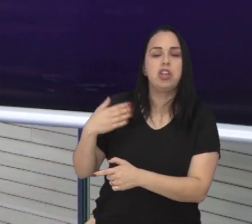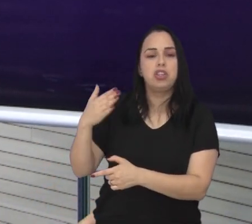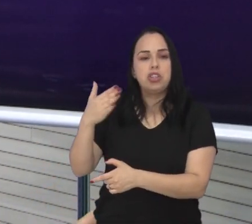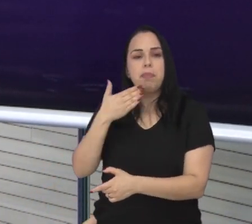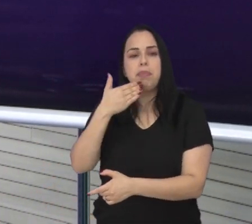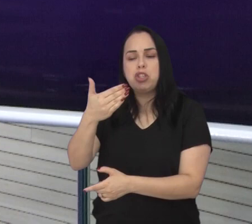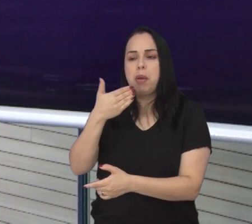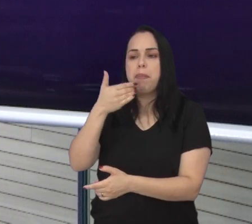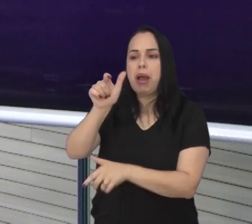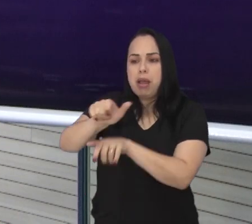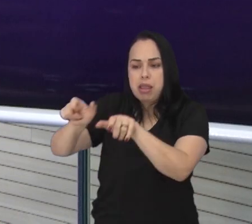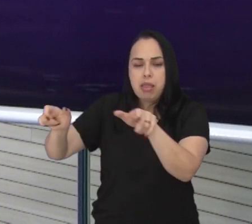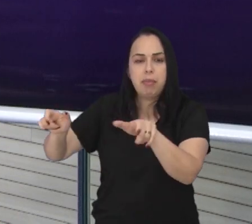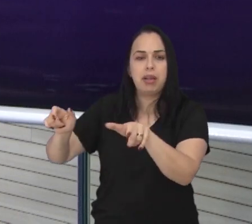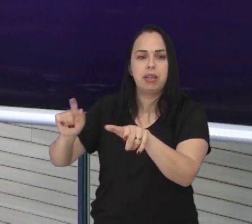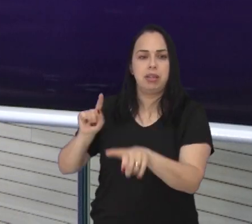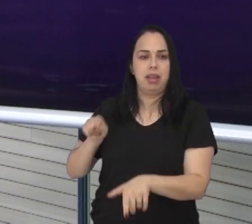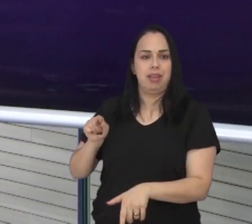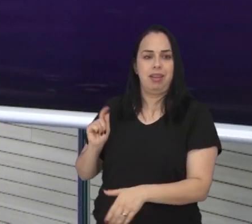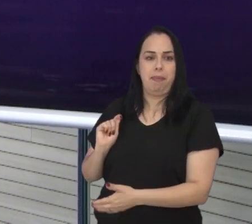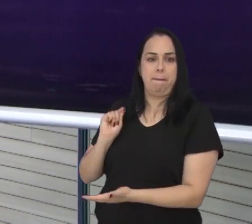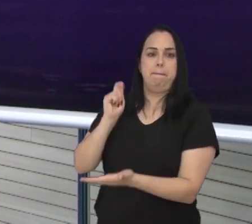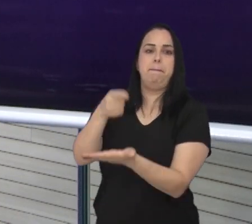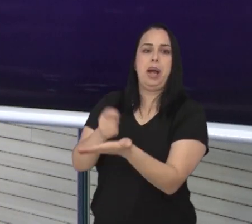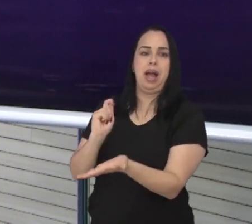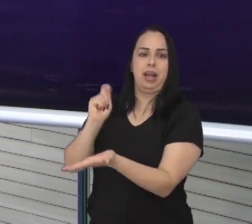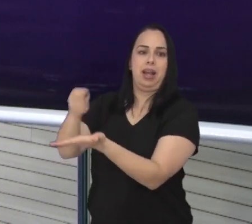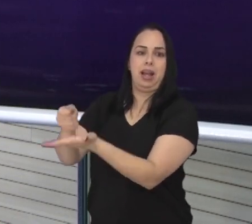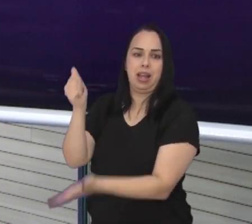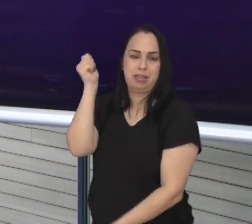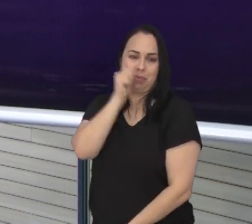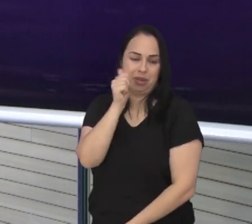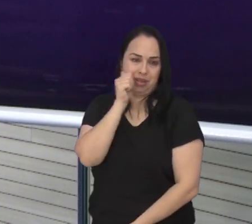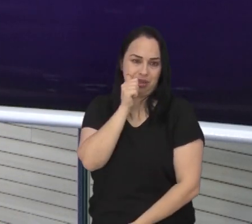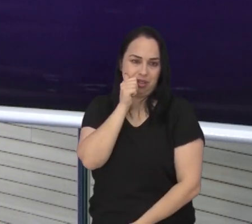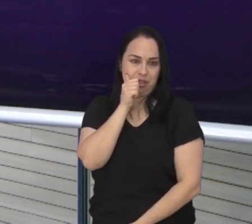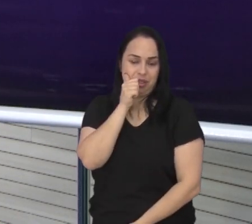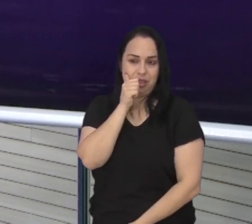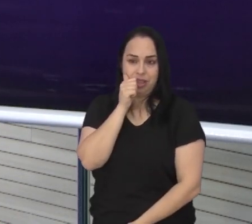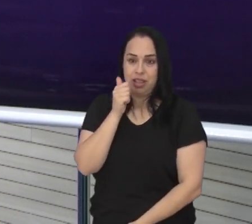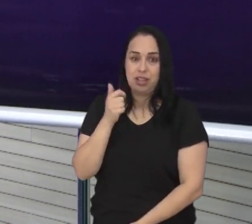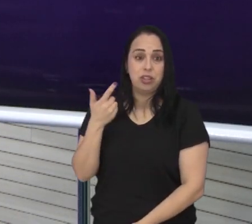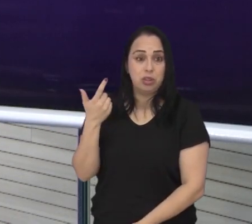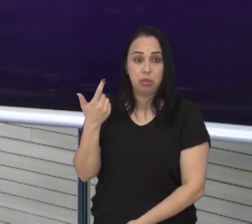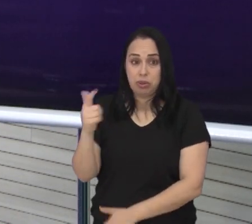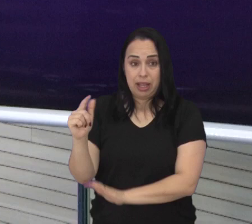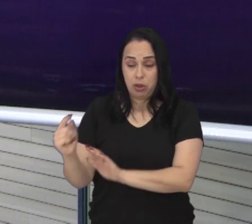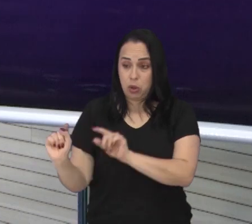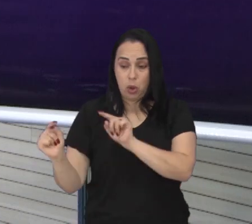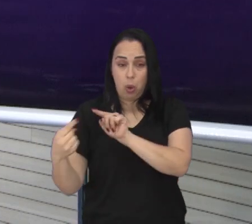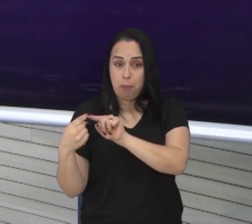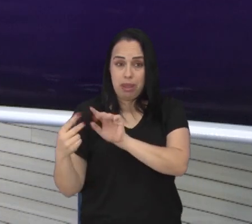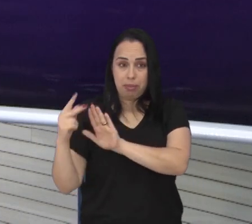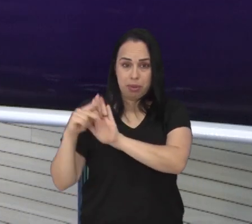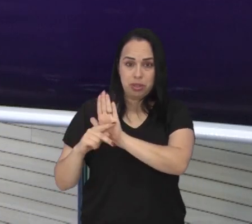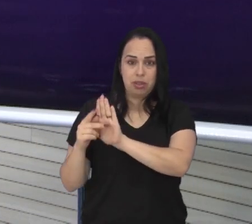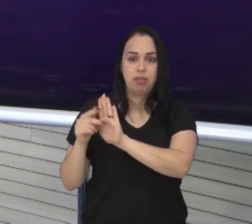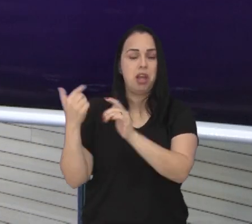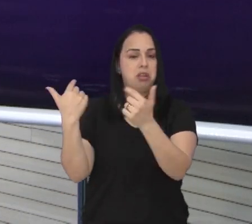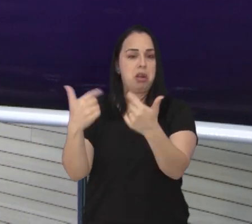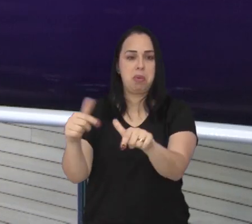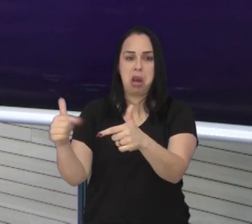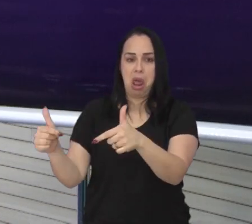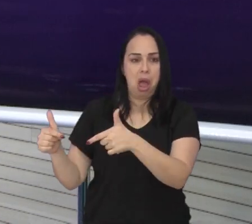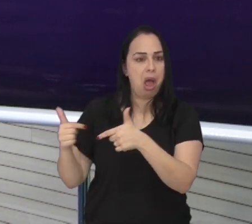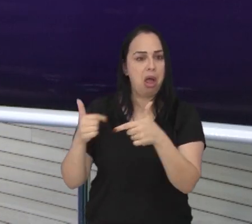dividir por cidades e esse fundo paga essas mulheres que estão fazendo esse projeto e quando elas não tiverem no projeto que tiver demanda